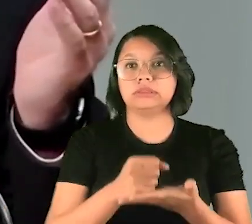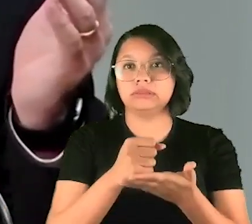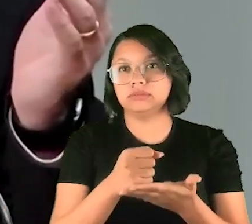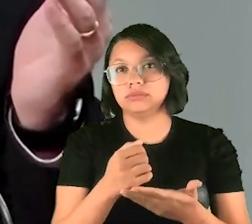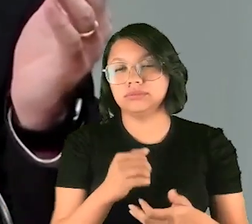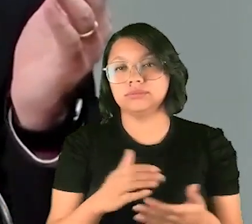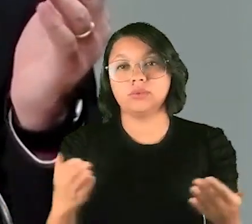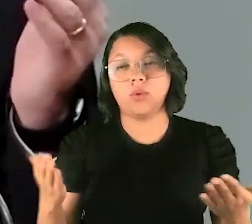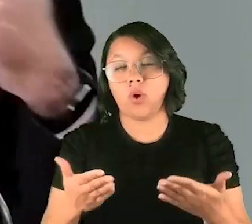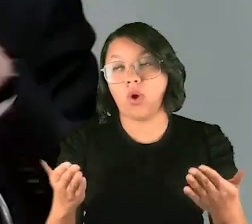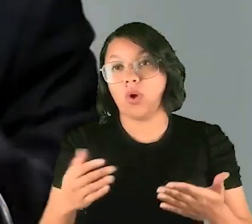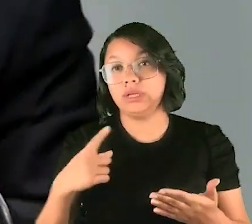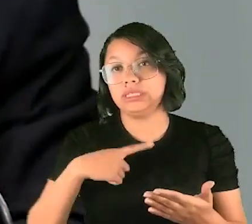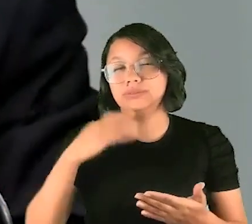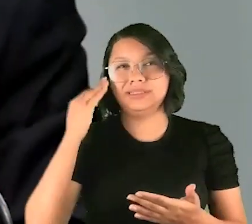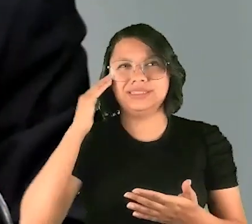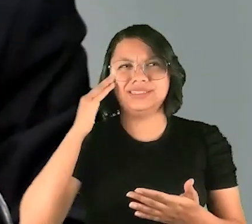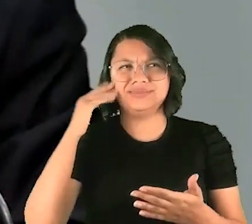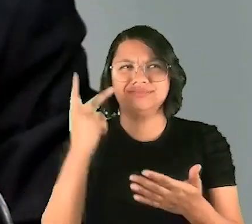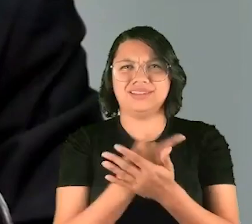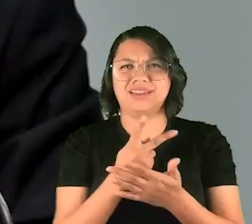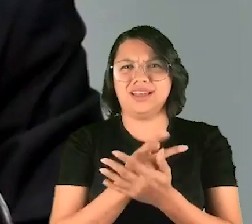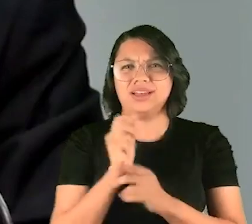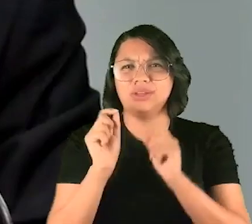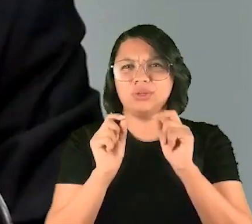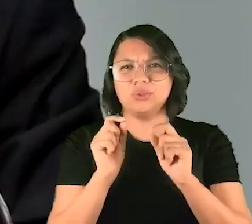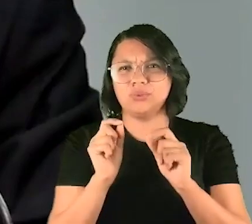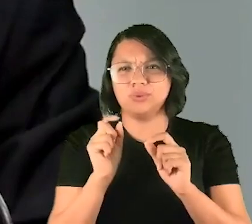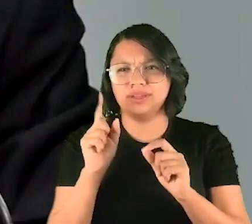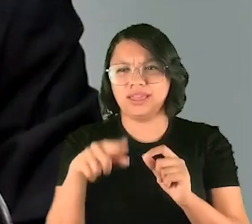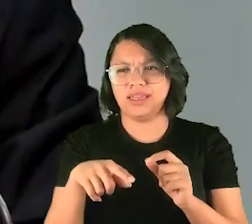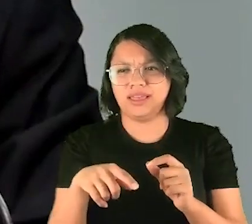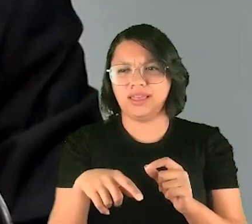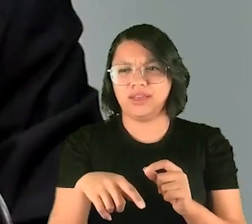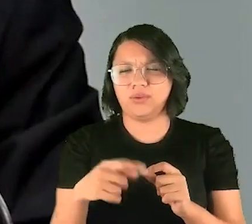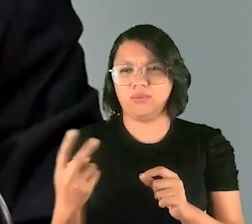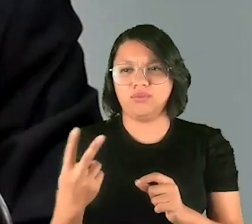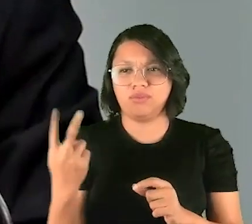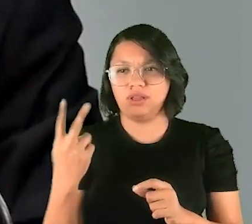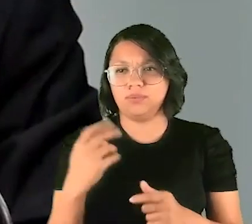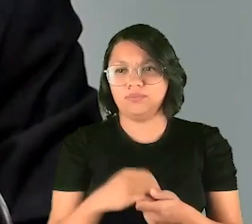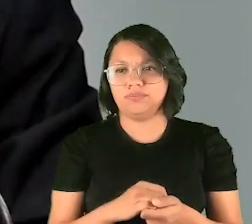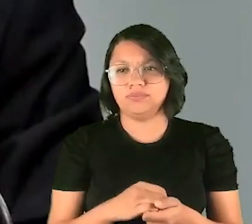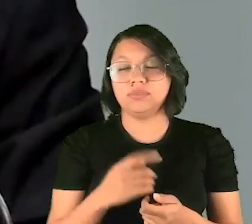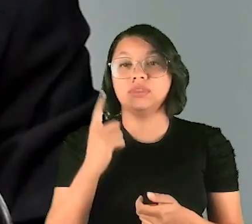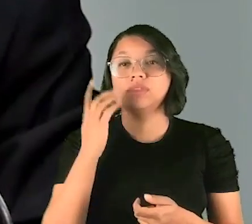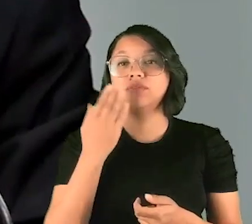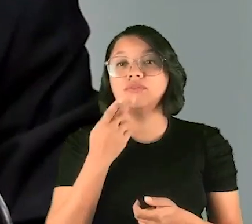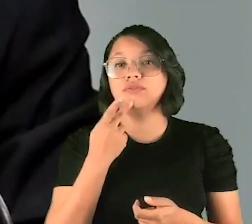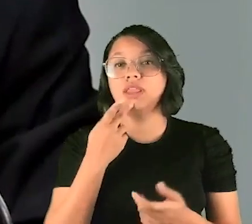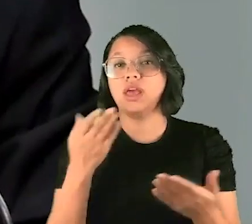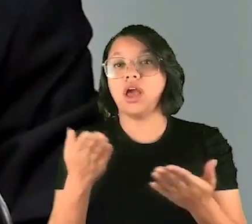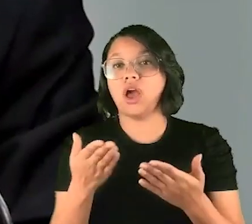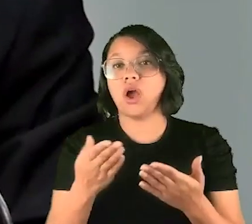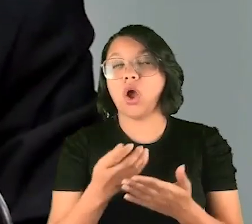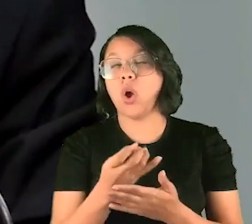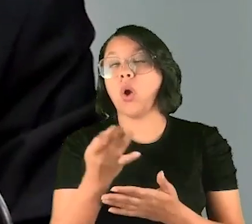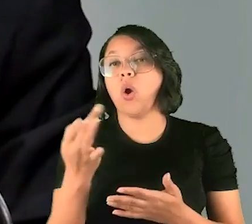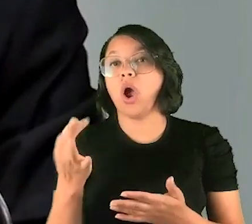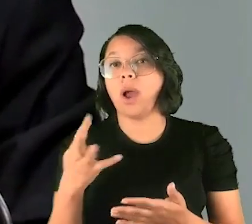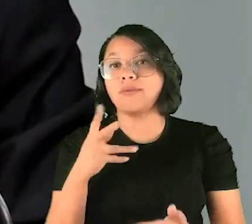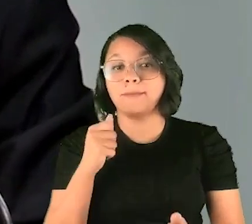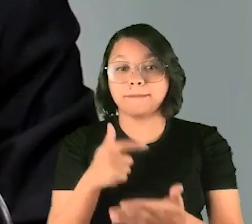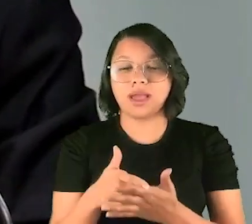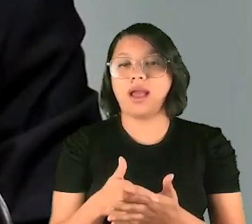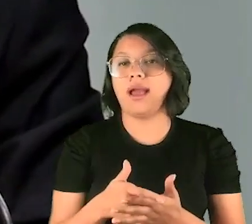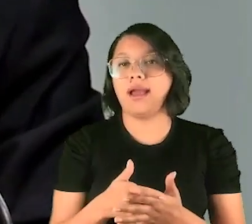sustentava. Então, hoje, você tem uma lógica muito deturpada do que deve ser o preço de um produto. Eu acabei de mencionar quanto custa